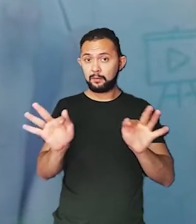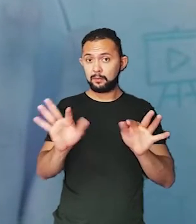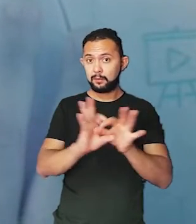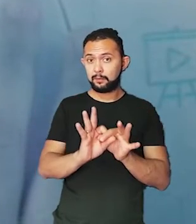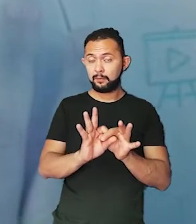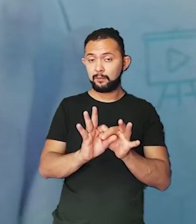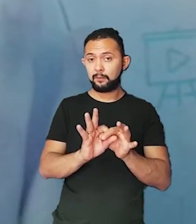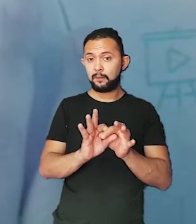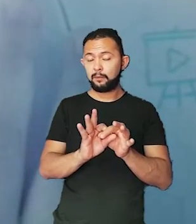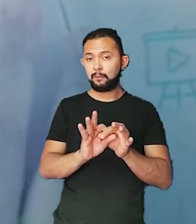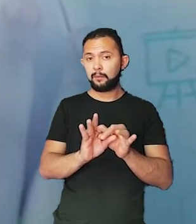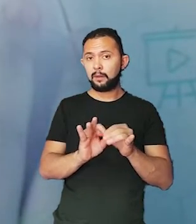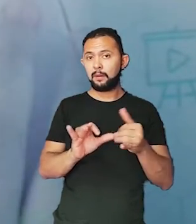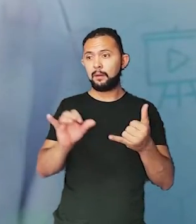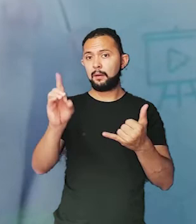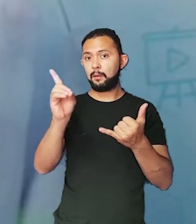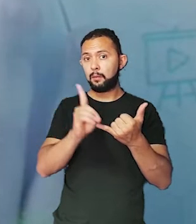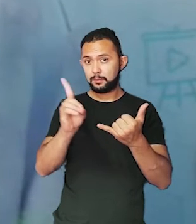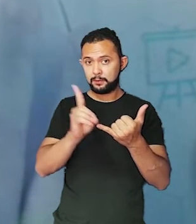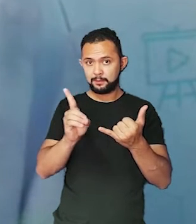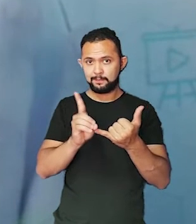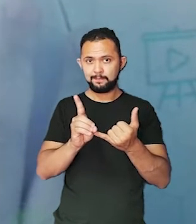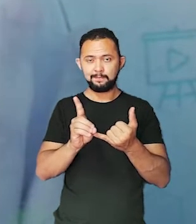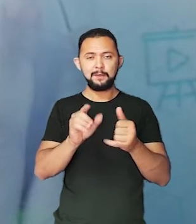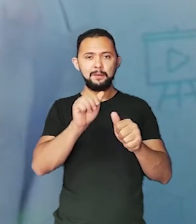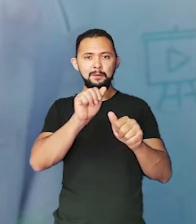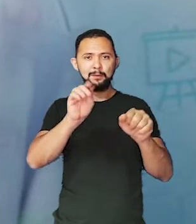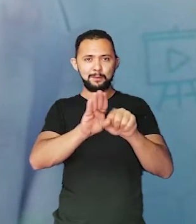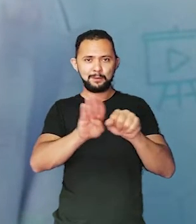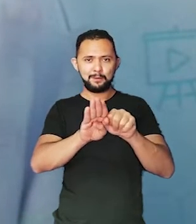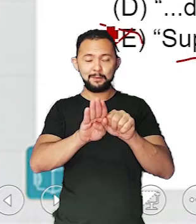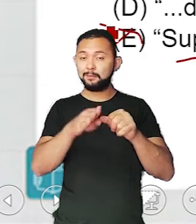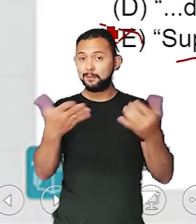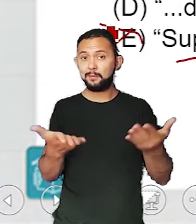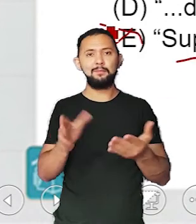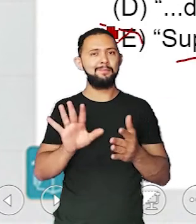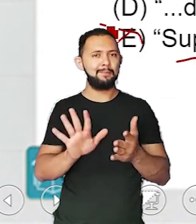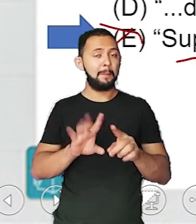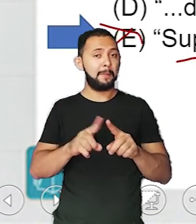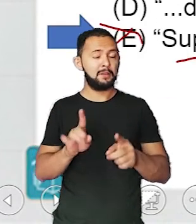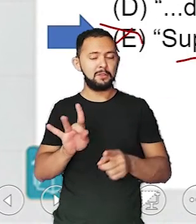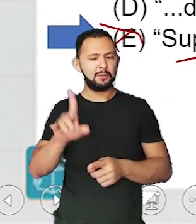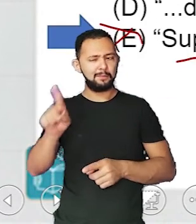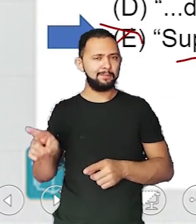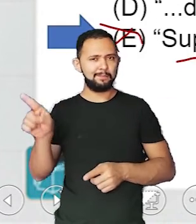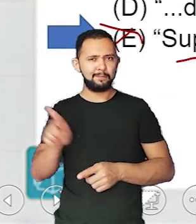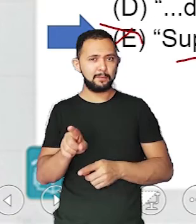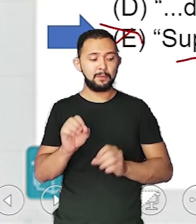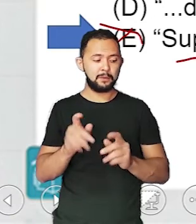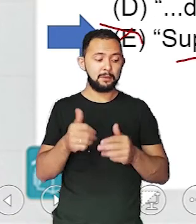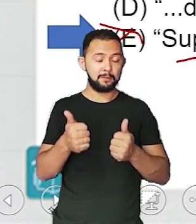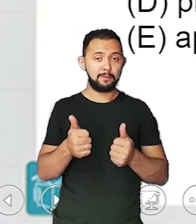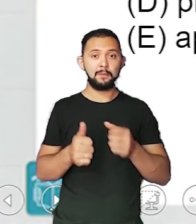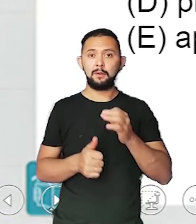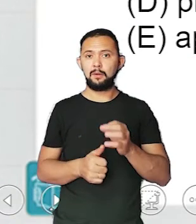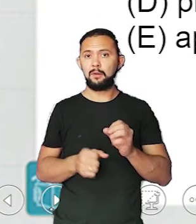objetiva direta, né? Certo? Dava para classificar toda a oração. Mas ele não quer isso, então a gente vai embora, né? Marca a letra E, vamos conferir o gabarito, olha